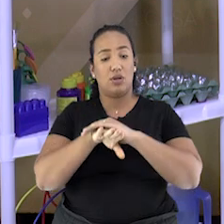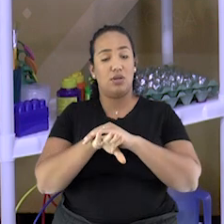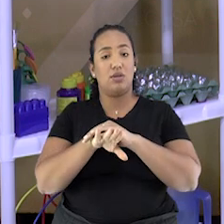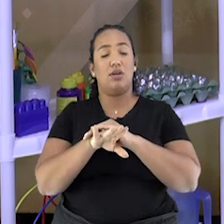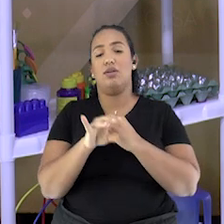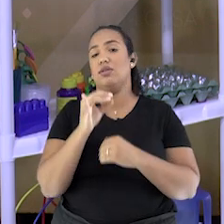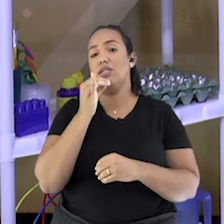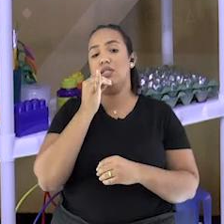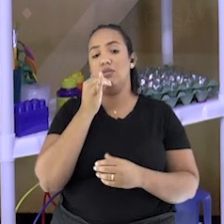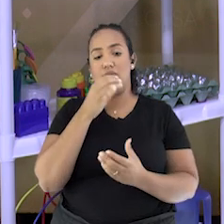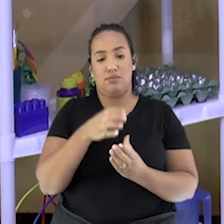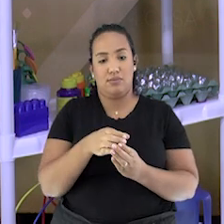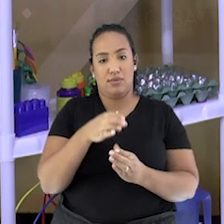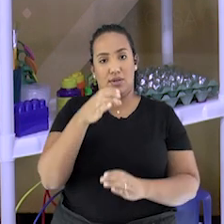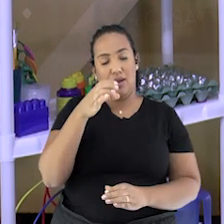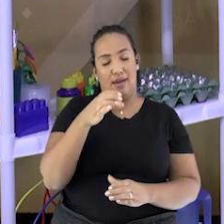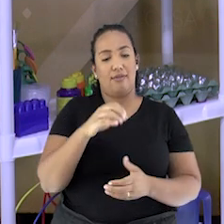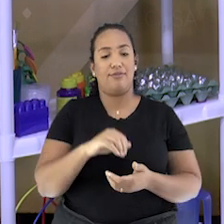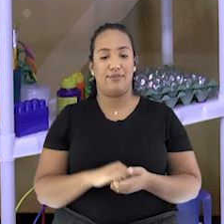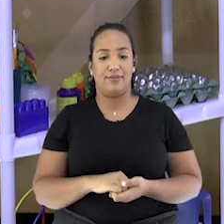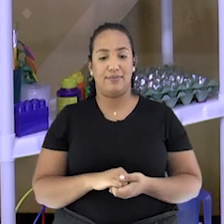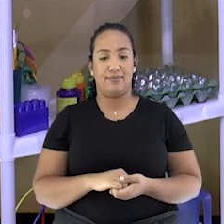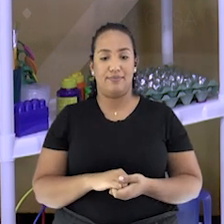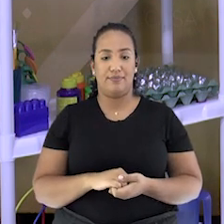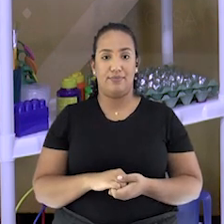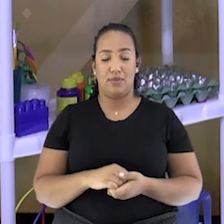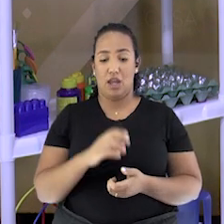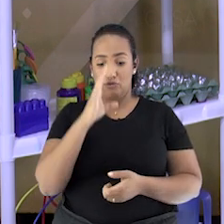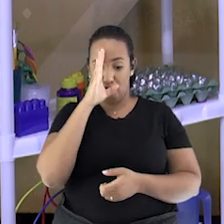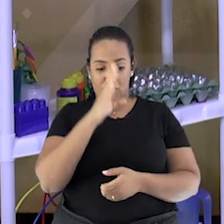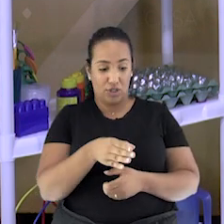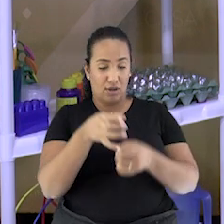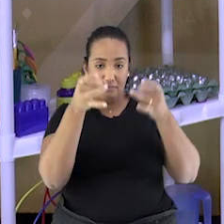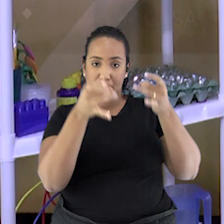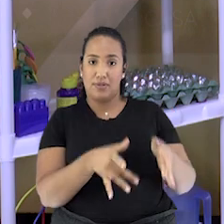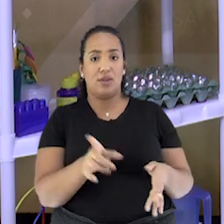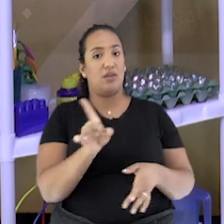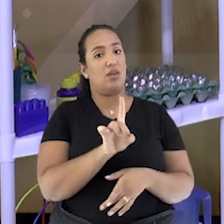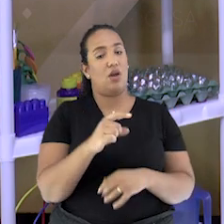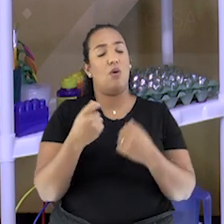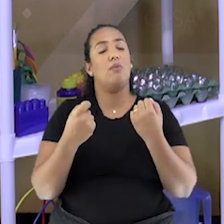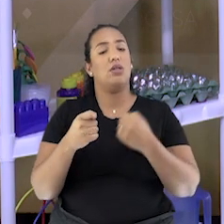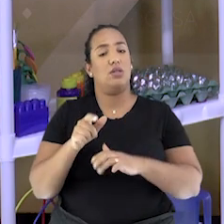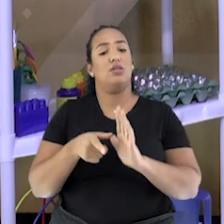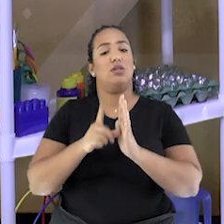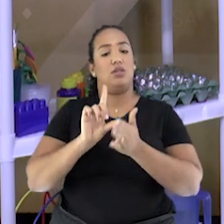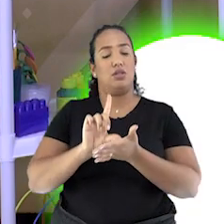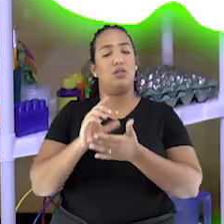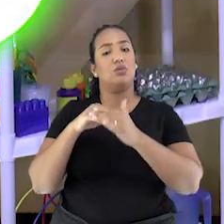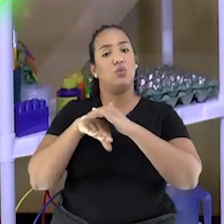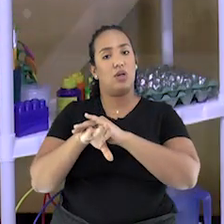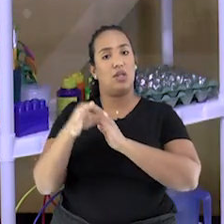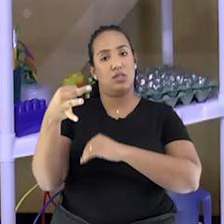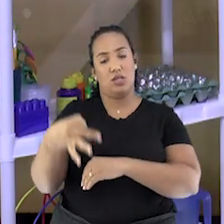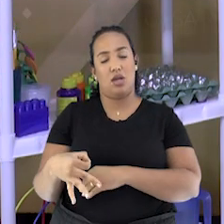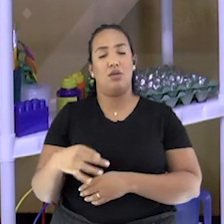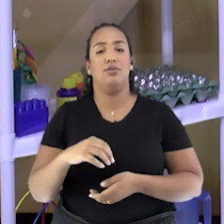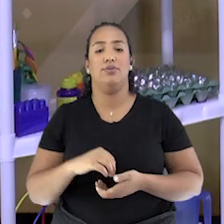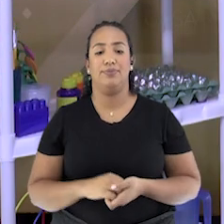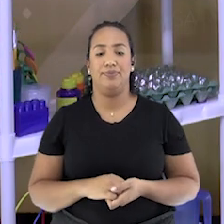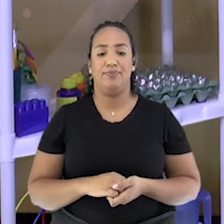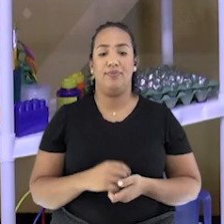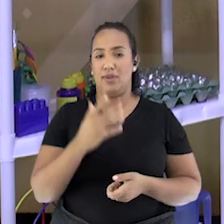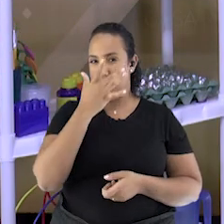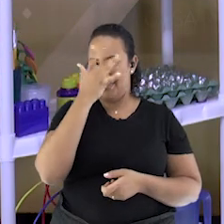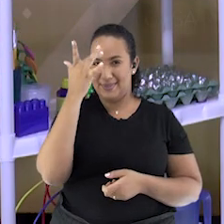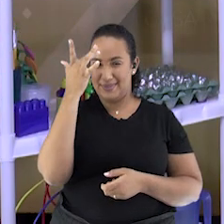diretamente na sacola. Assim, as pessoas que forem mexer com o lixo não correrão perigo de se machucar. Vimos então